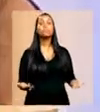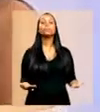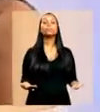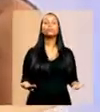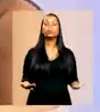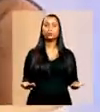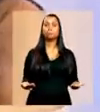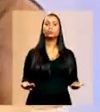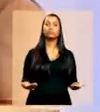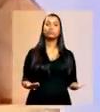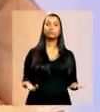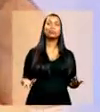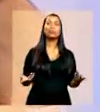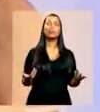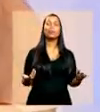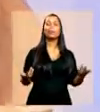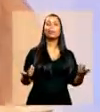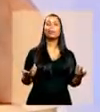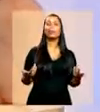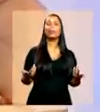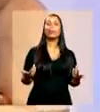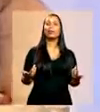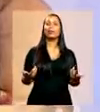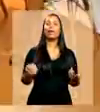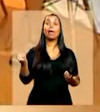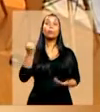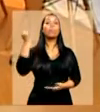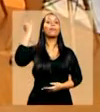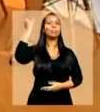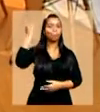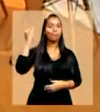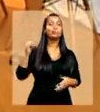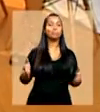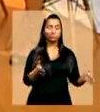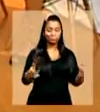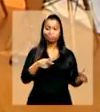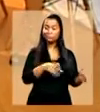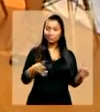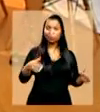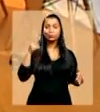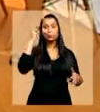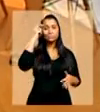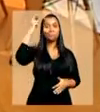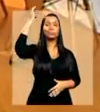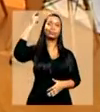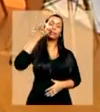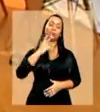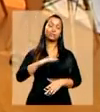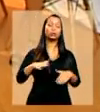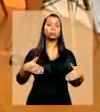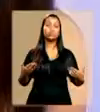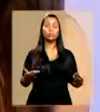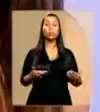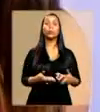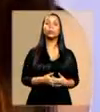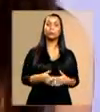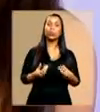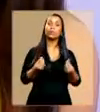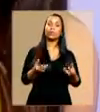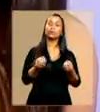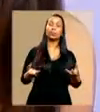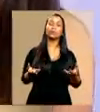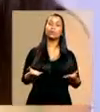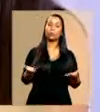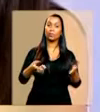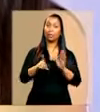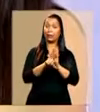assim, inimaginável não ver a importância dessa etapa no desenvolvimento da criança. Tanto que já veio